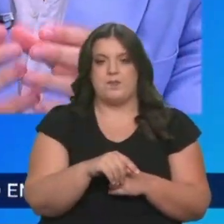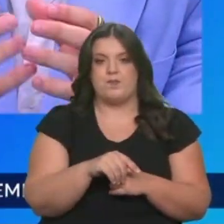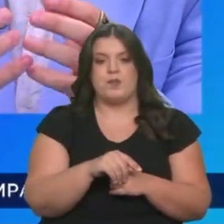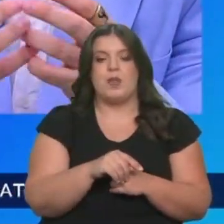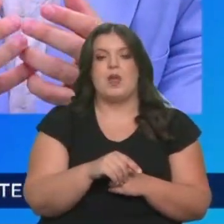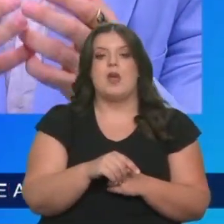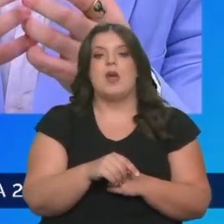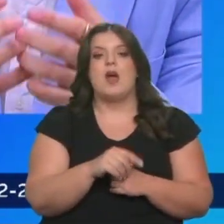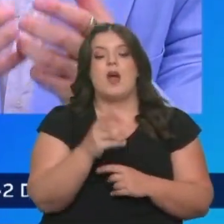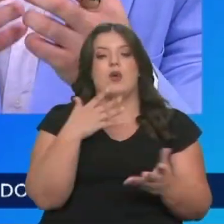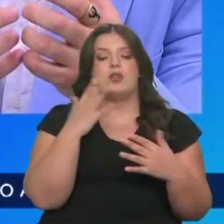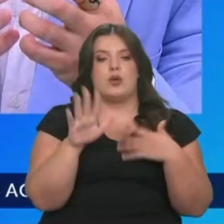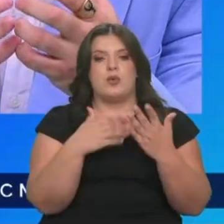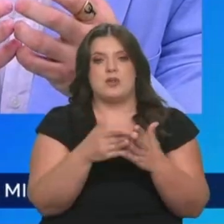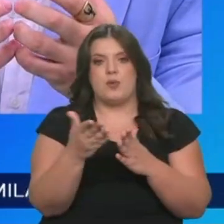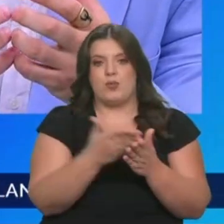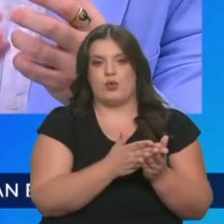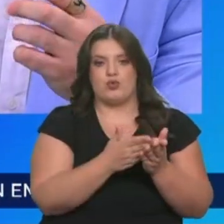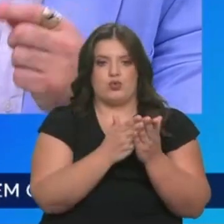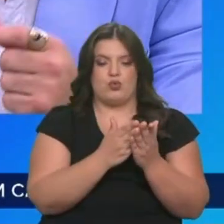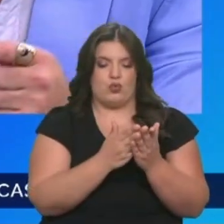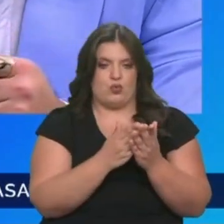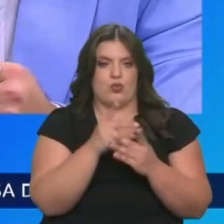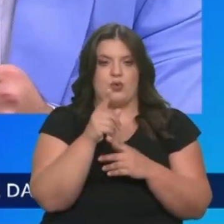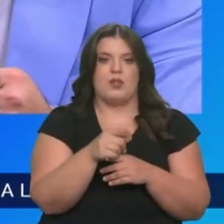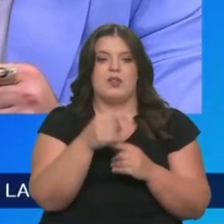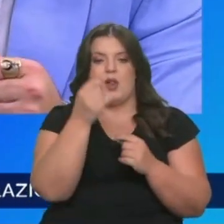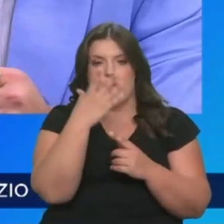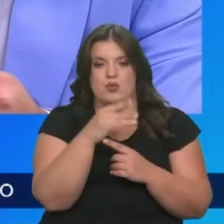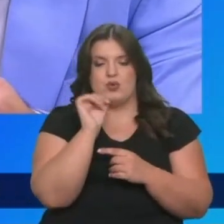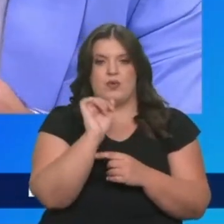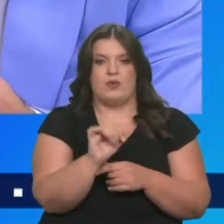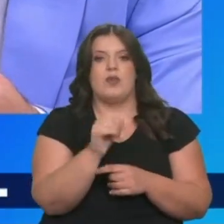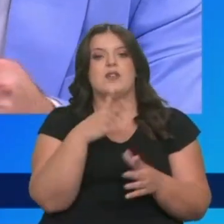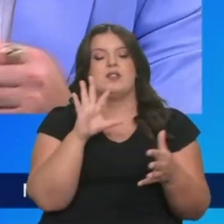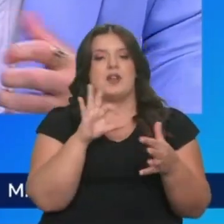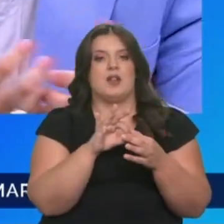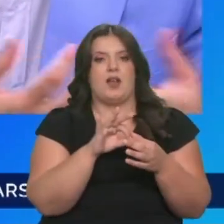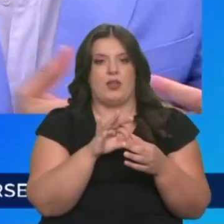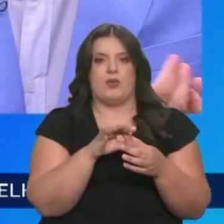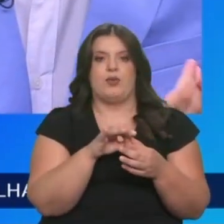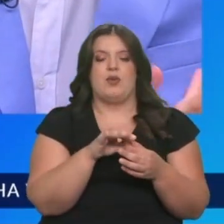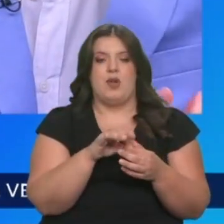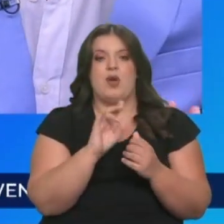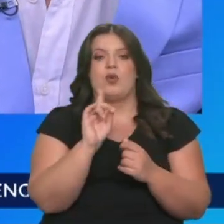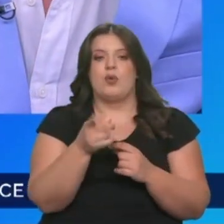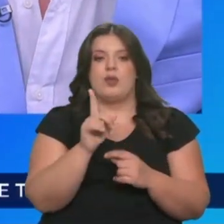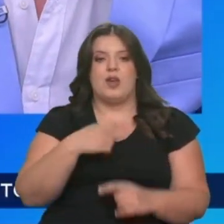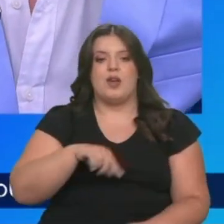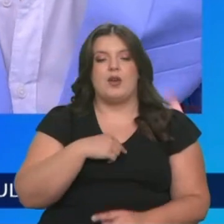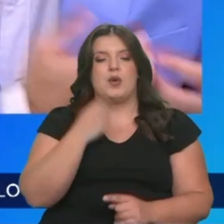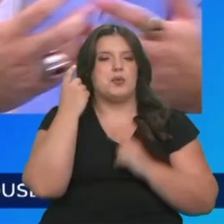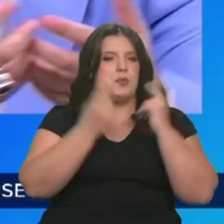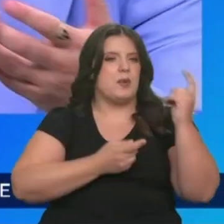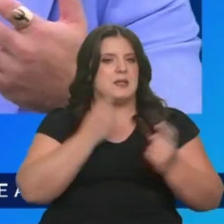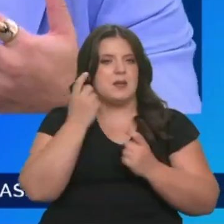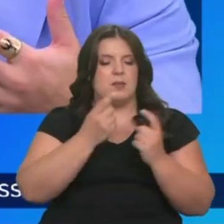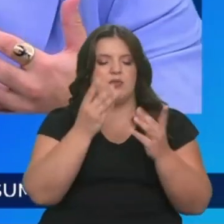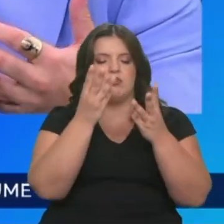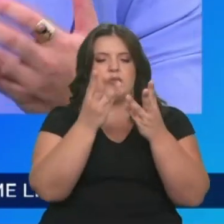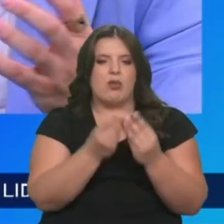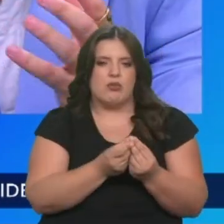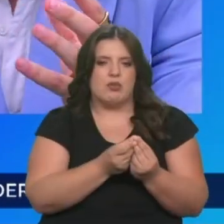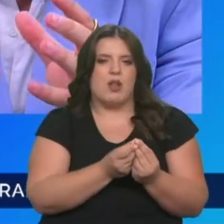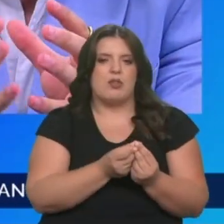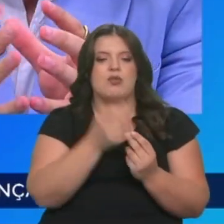a contribuição para o estudo da luminosidade do espaço está intimamente, diretamente relacionado com aquilo que é a nossa estimativa do número de galáxias